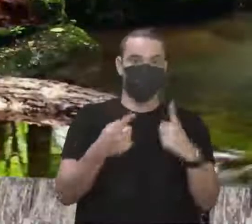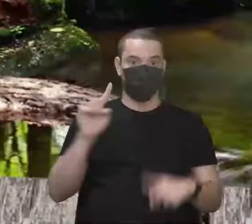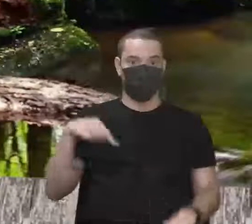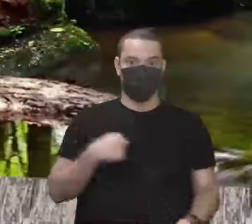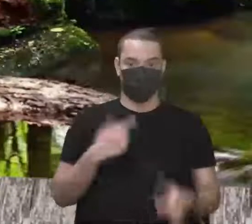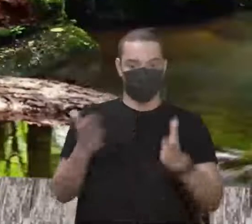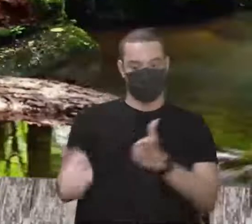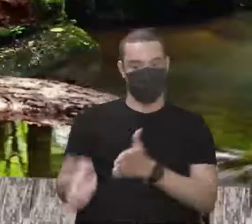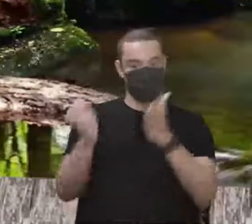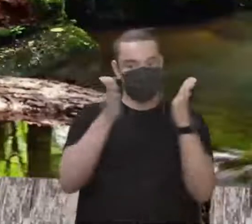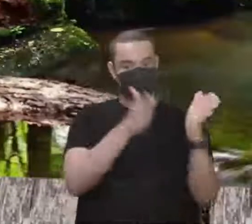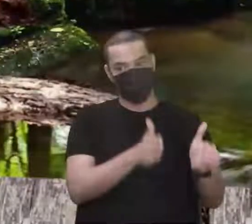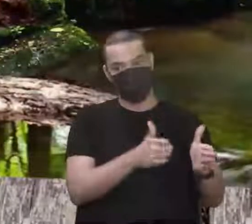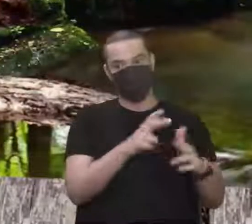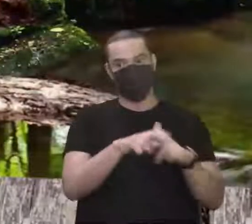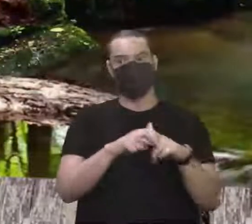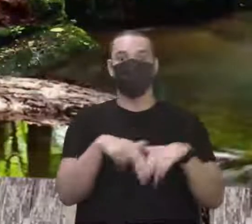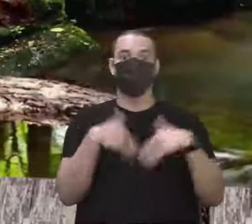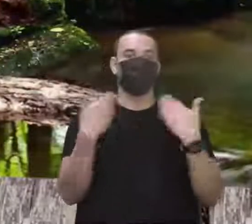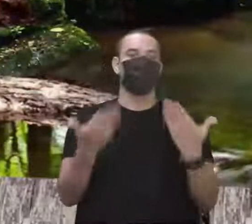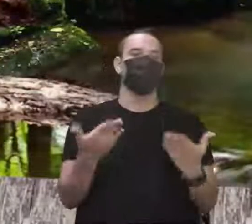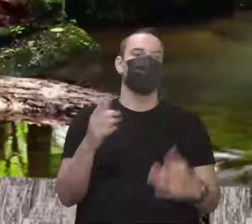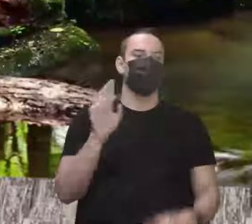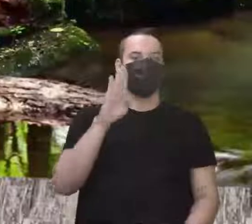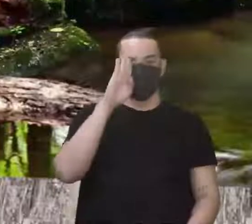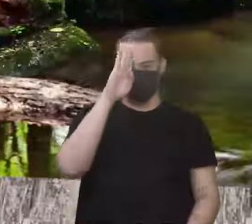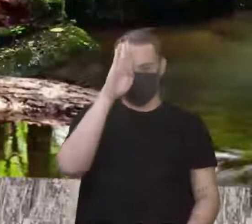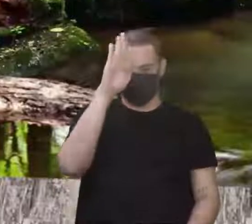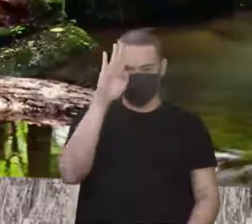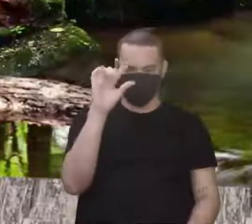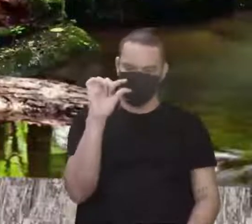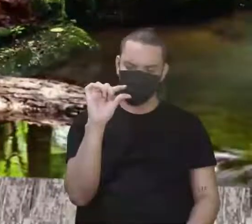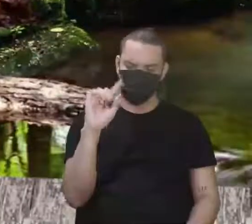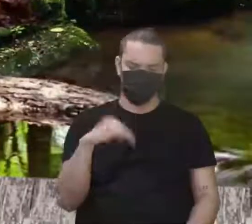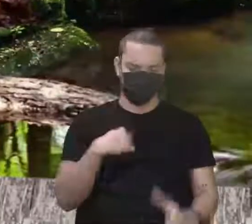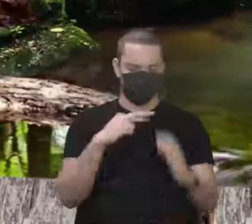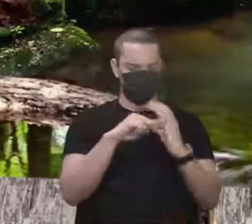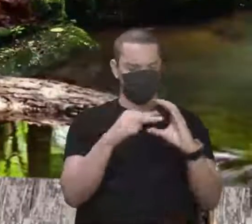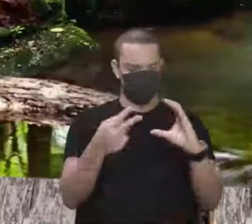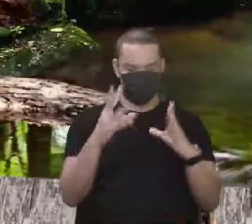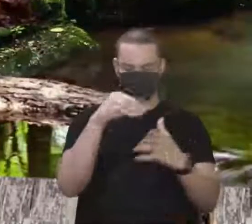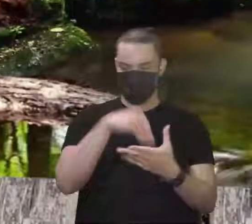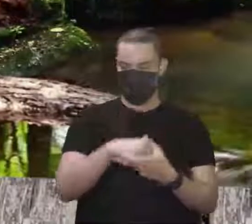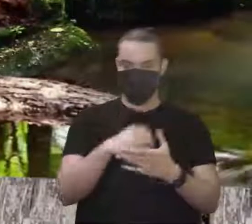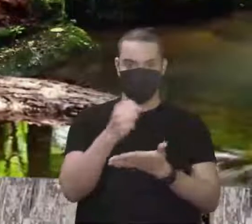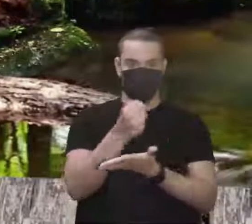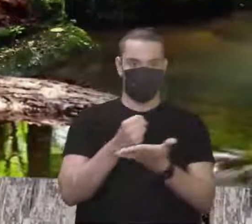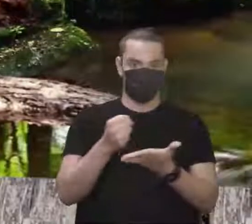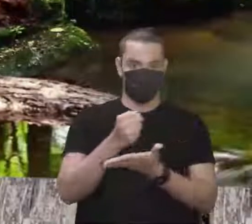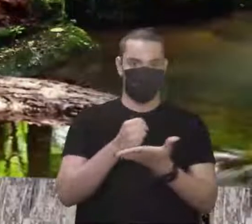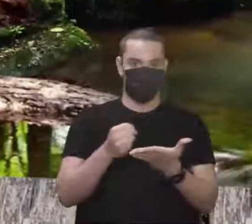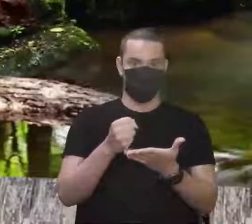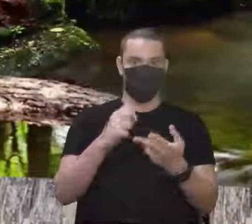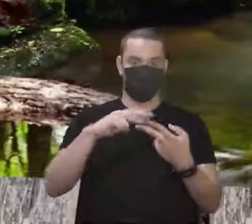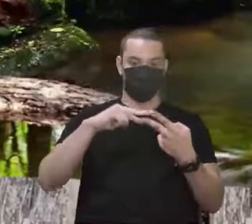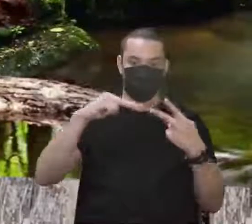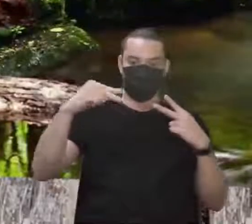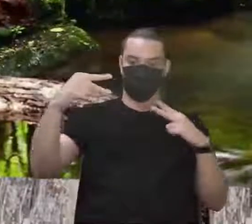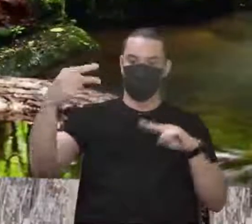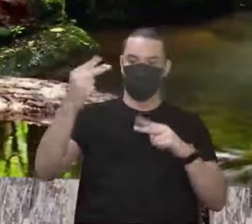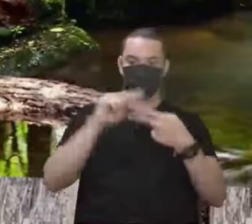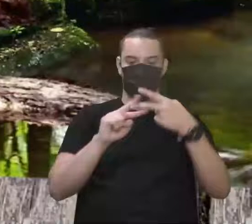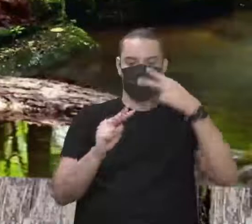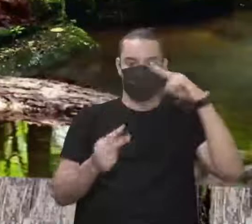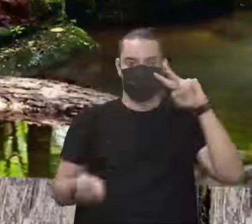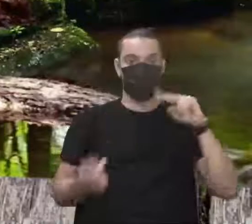pegada, certo? Então, qual é essa unidade funcional pequenininha que contém essas bases nitrogenadas,